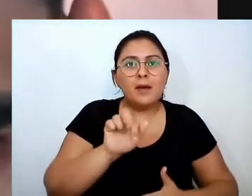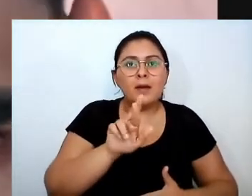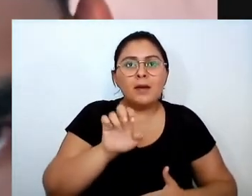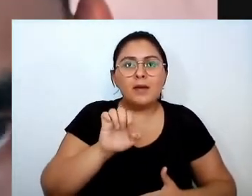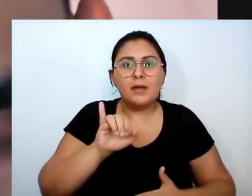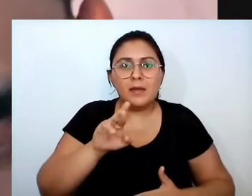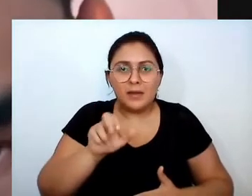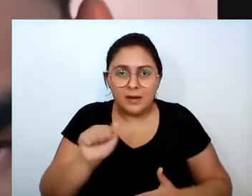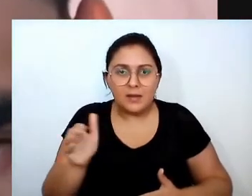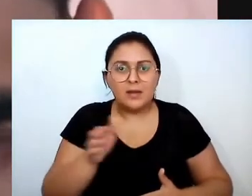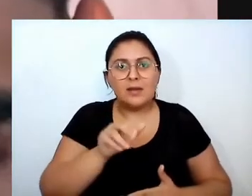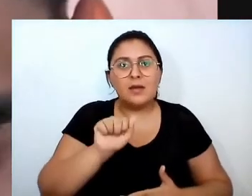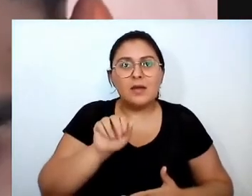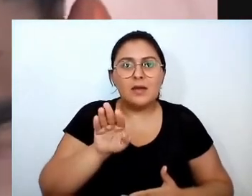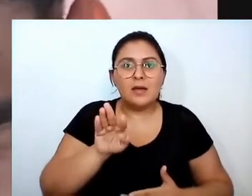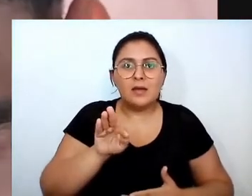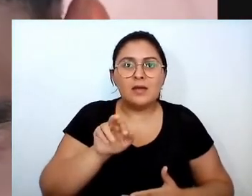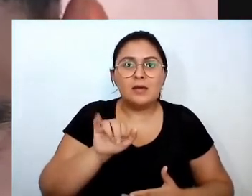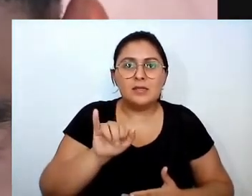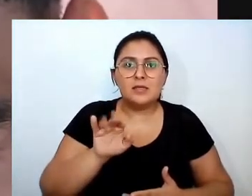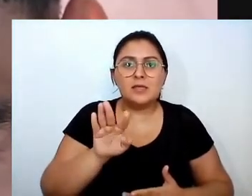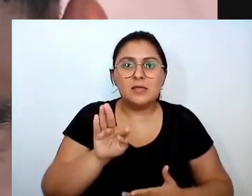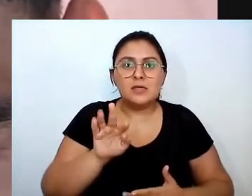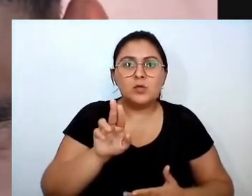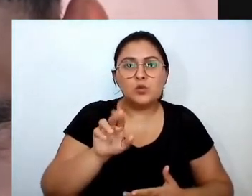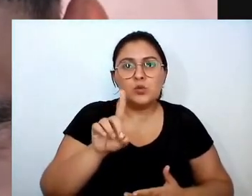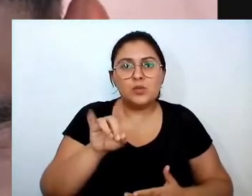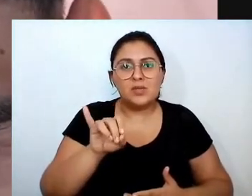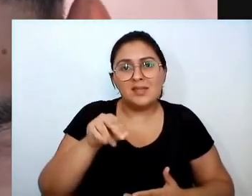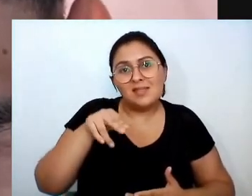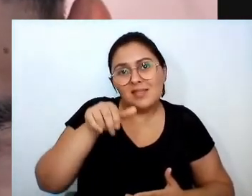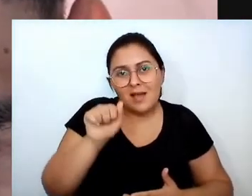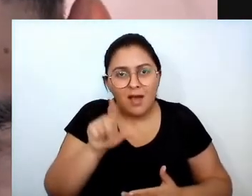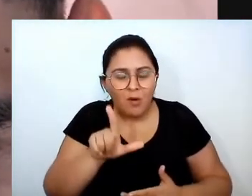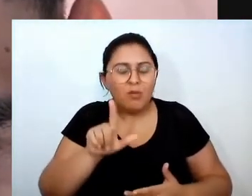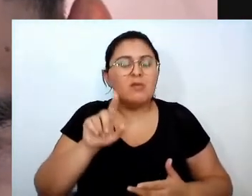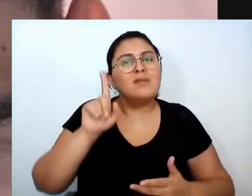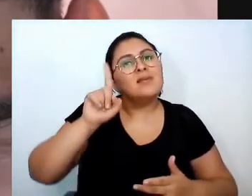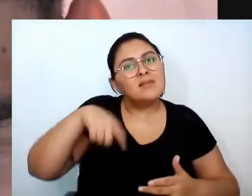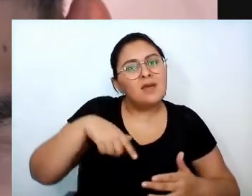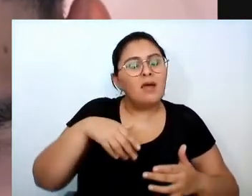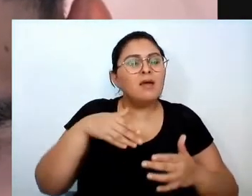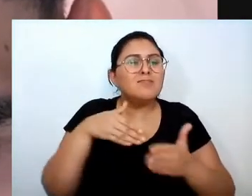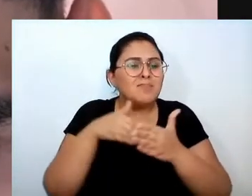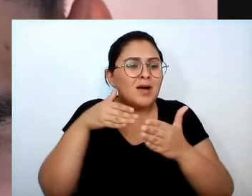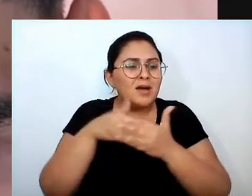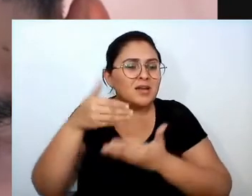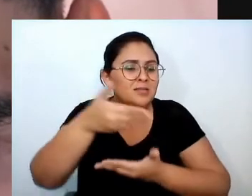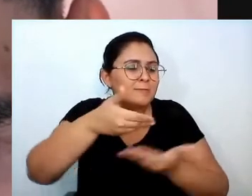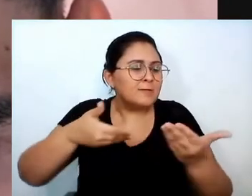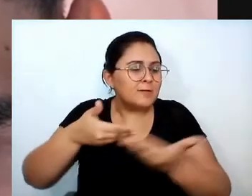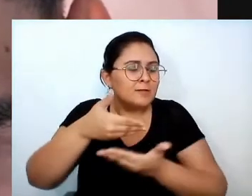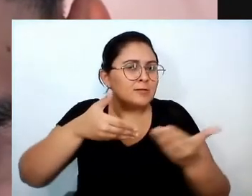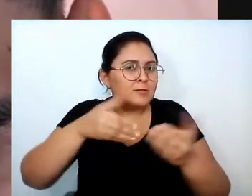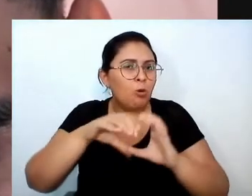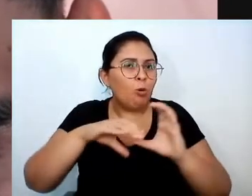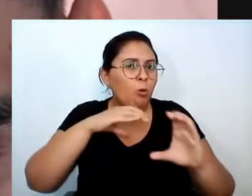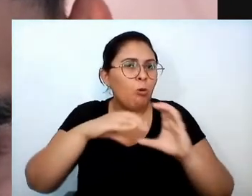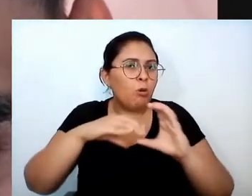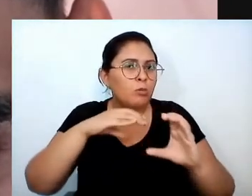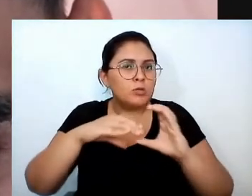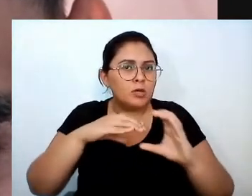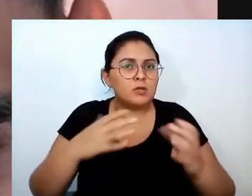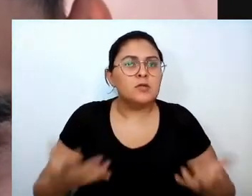Então isso Isso. vai sendo construído com esse processo, né? Um processo de inclusão que vai se fortalecendo e estamos